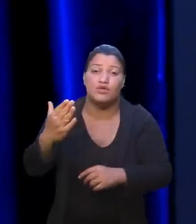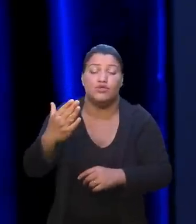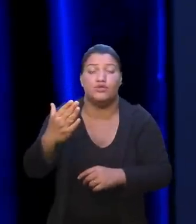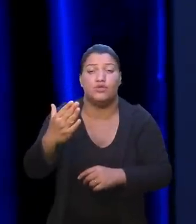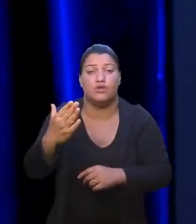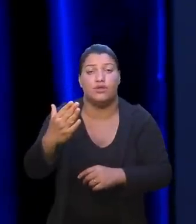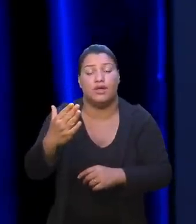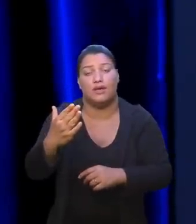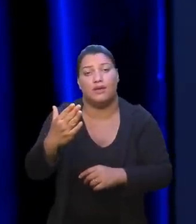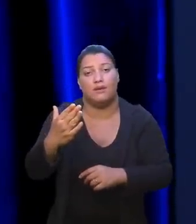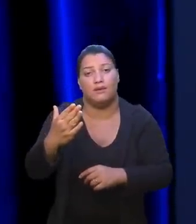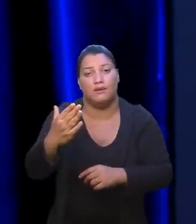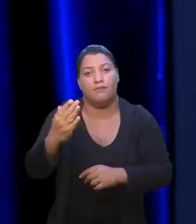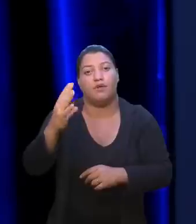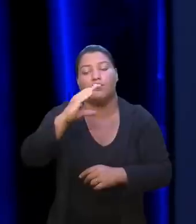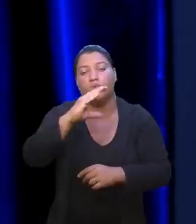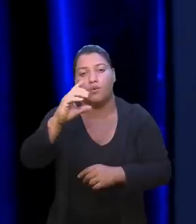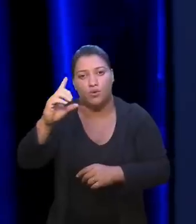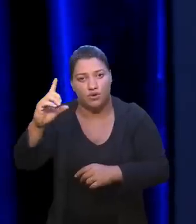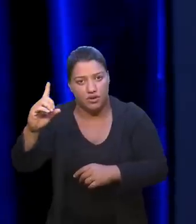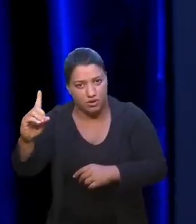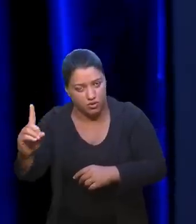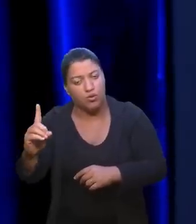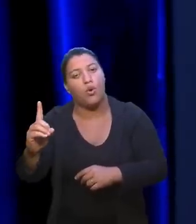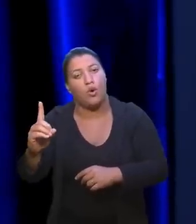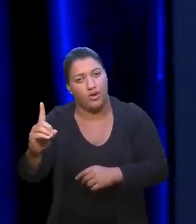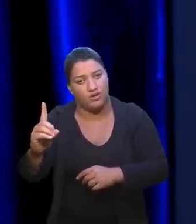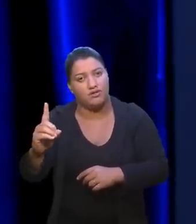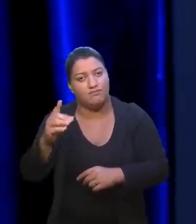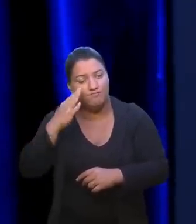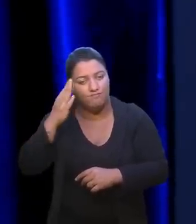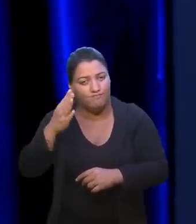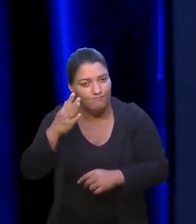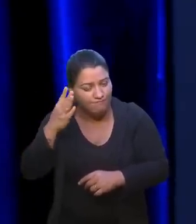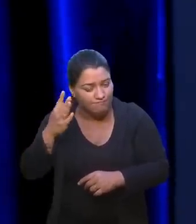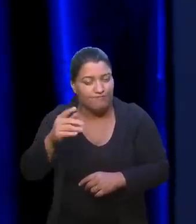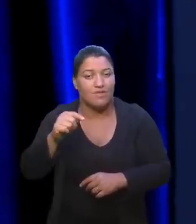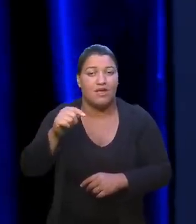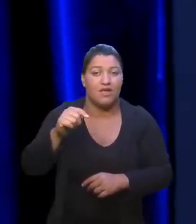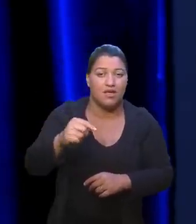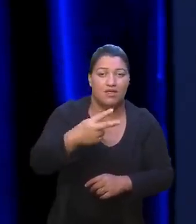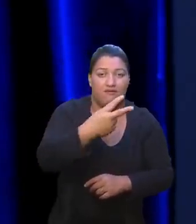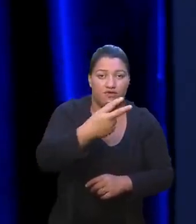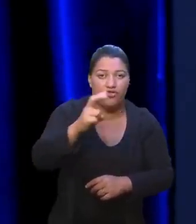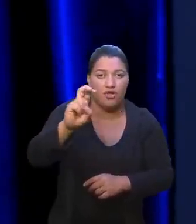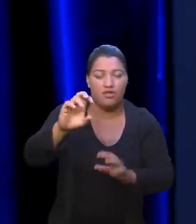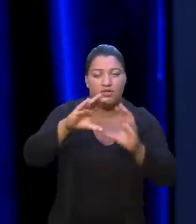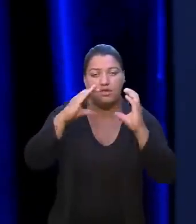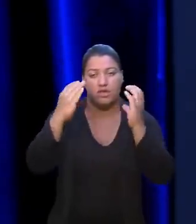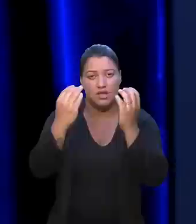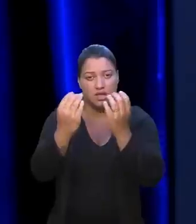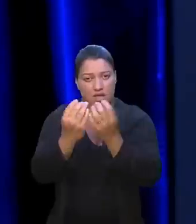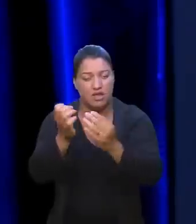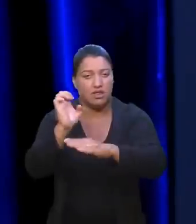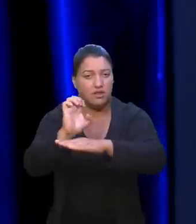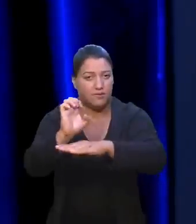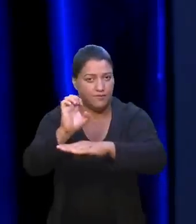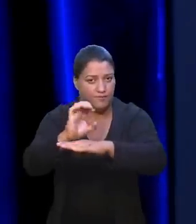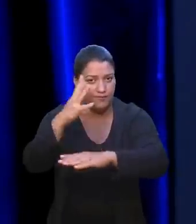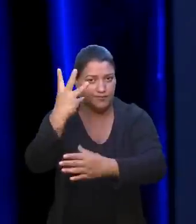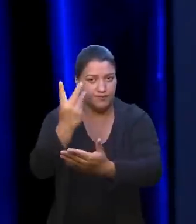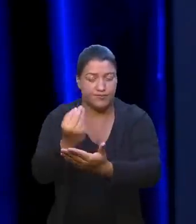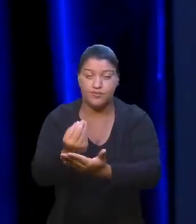nossos coordenadores das atividades dessa 25ª Conferência Estadual